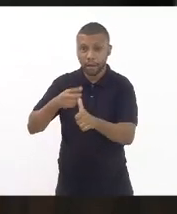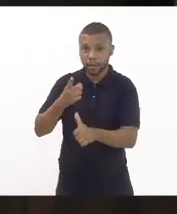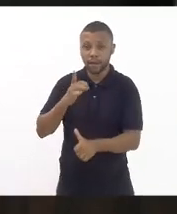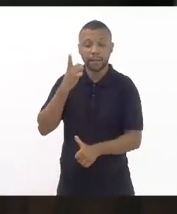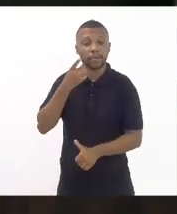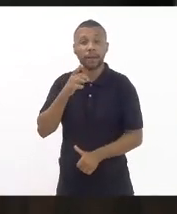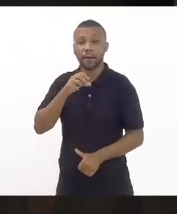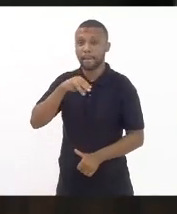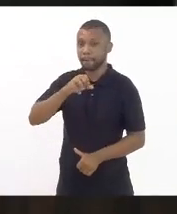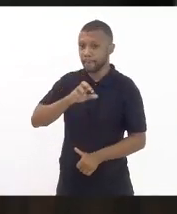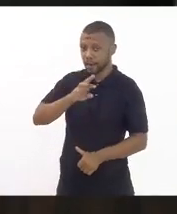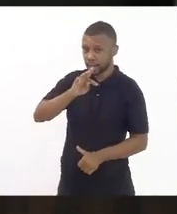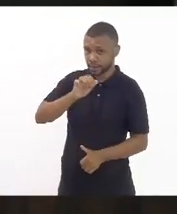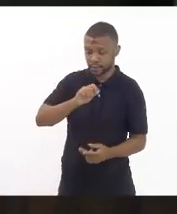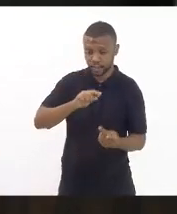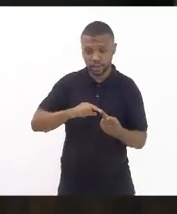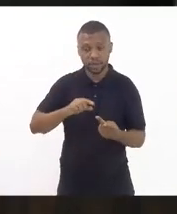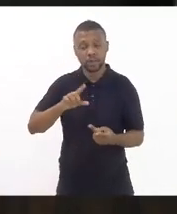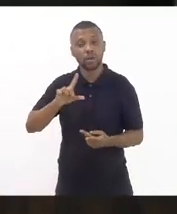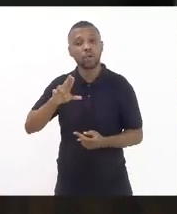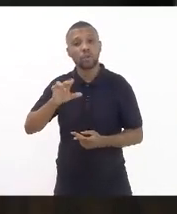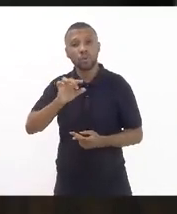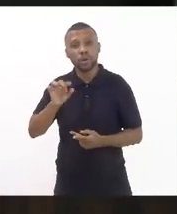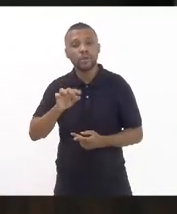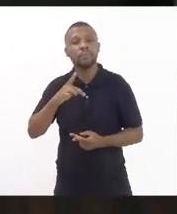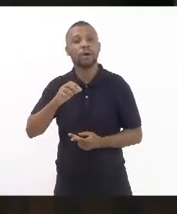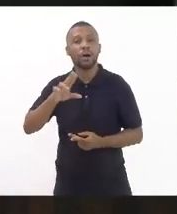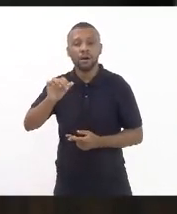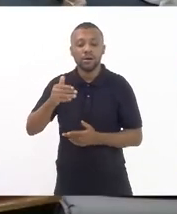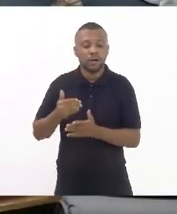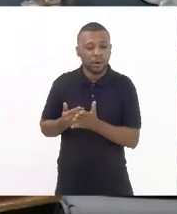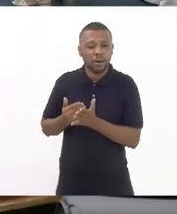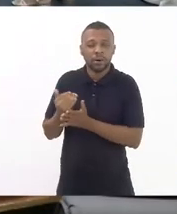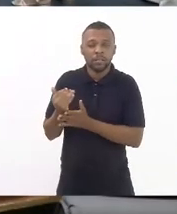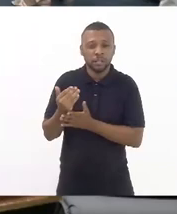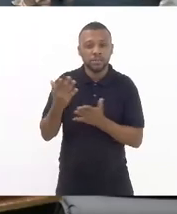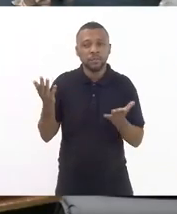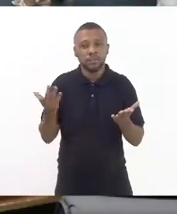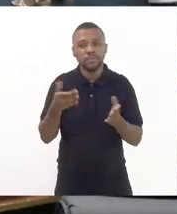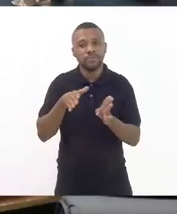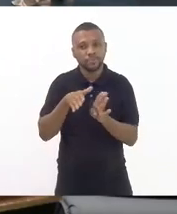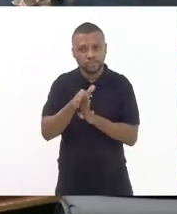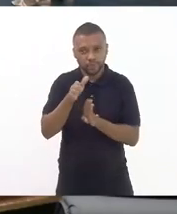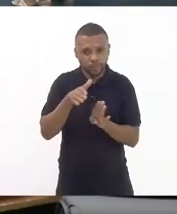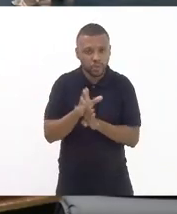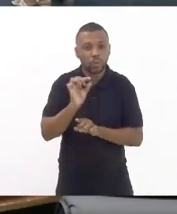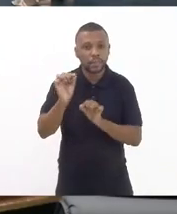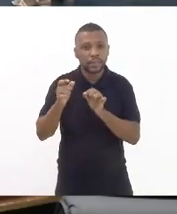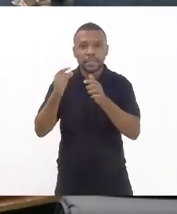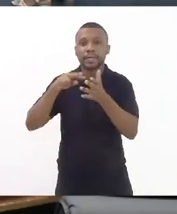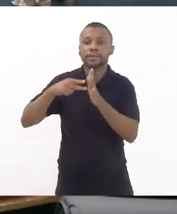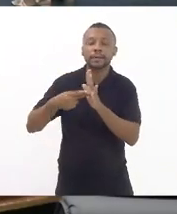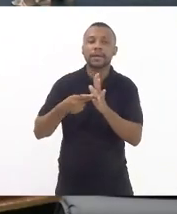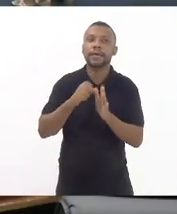Marta e segundo deputado Luiz Paulo. Está aberto o processo de votação. Senhor presidente, oriento o que é sim, o que é não.